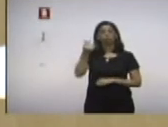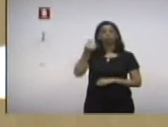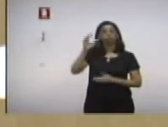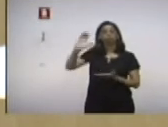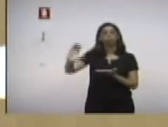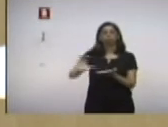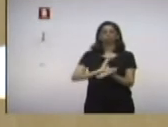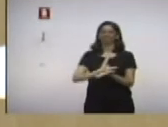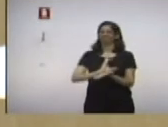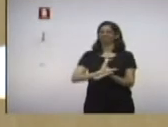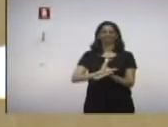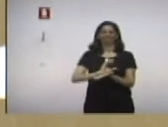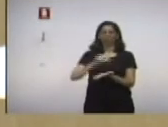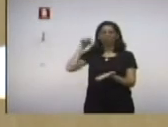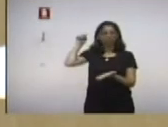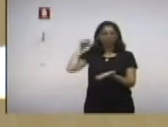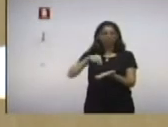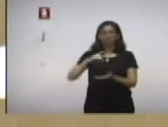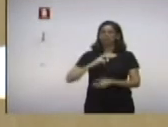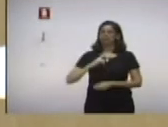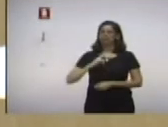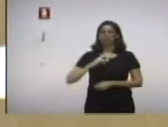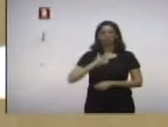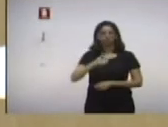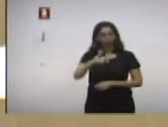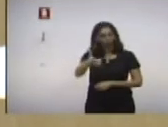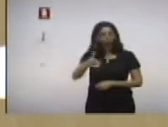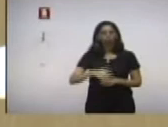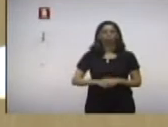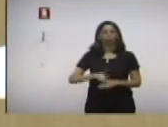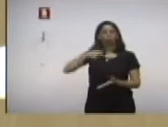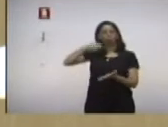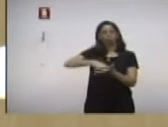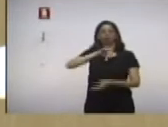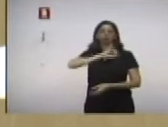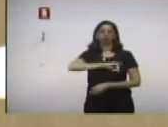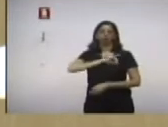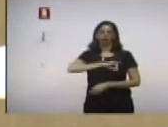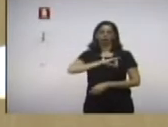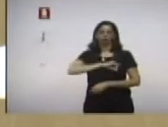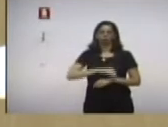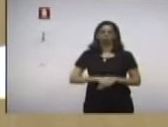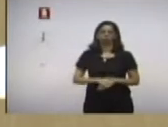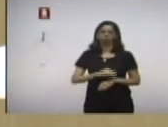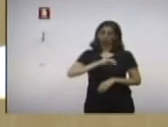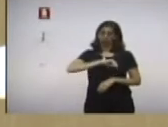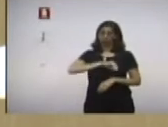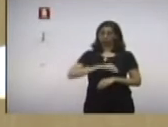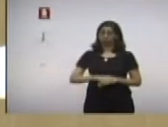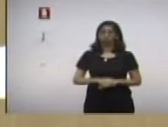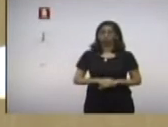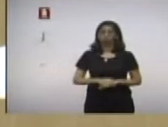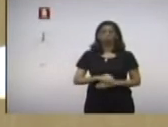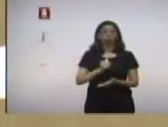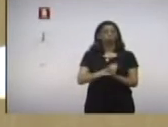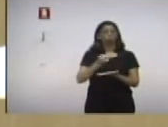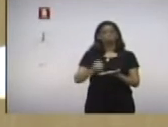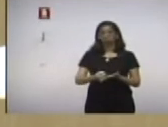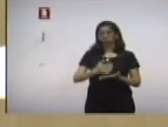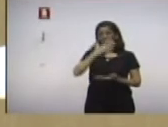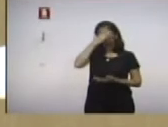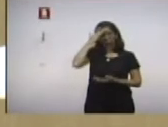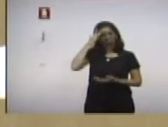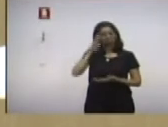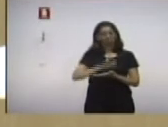orçamentária já previa a folha de pagamento não houve contratação de pessoal os